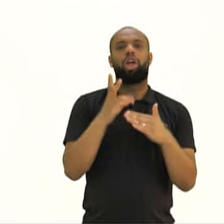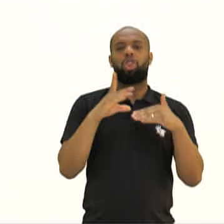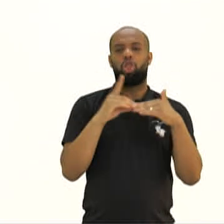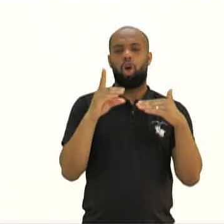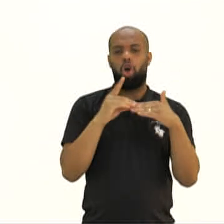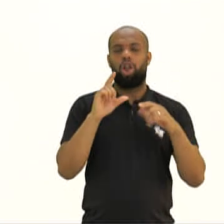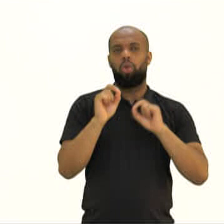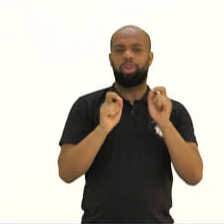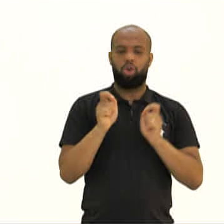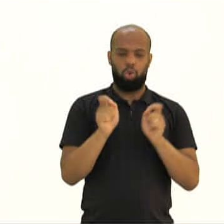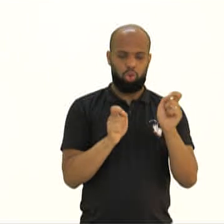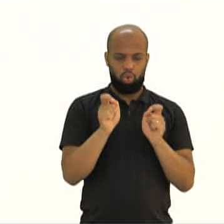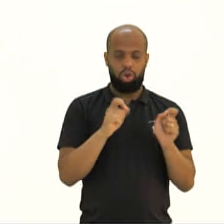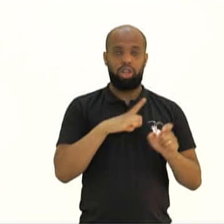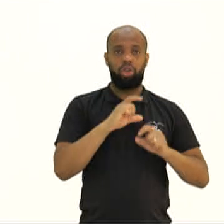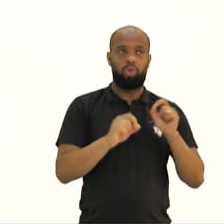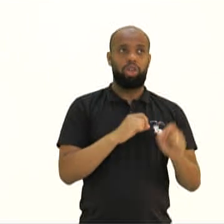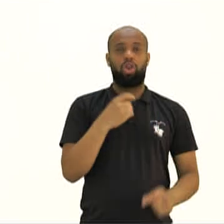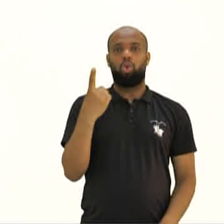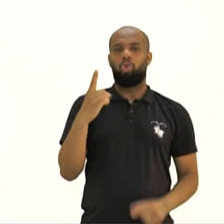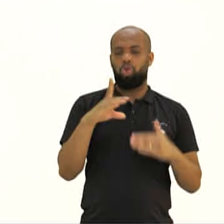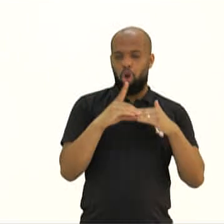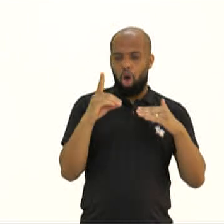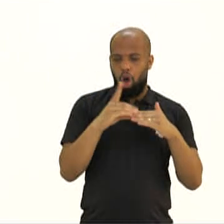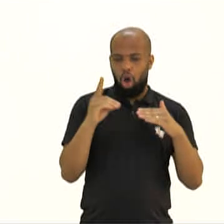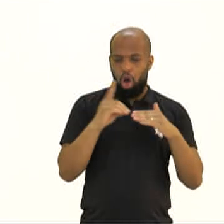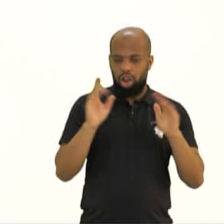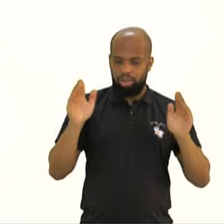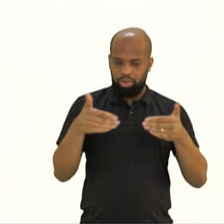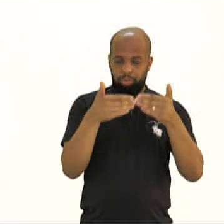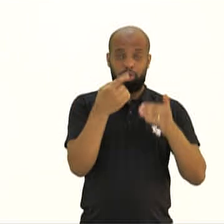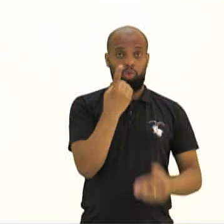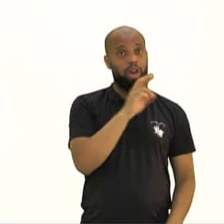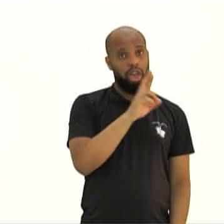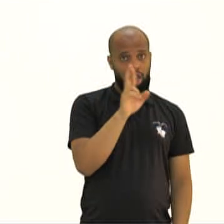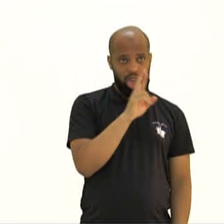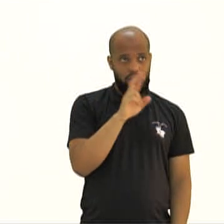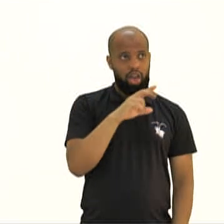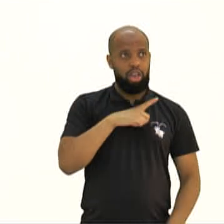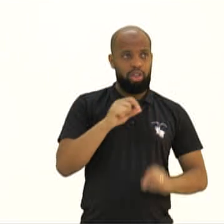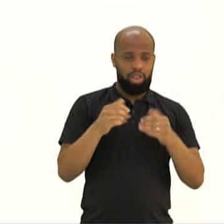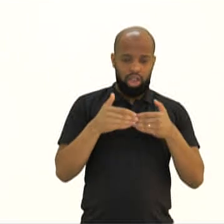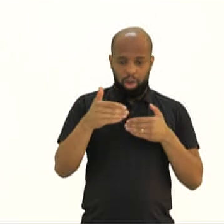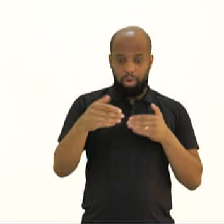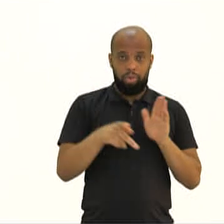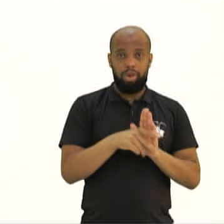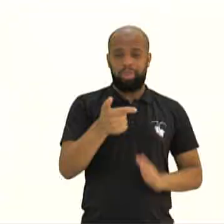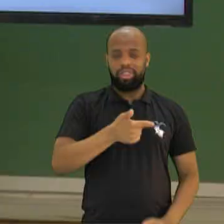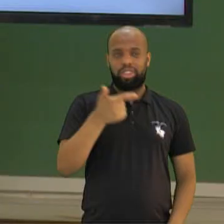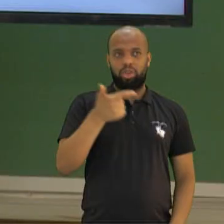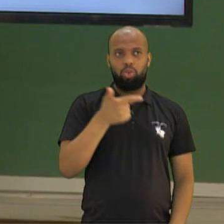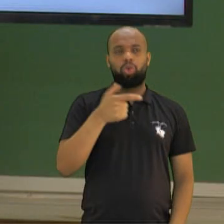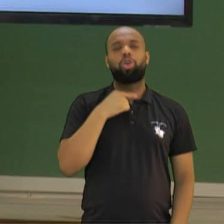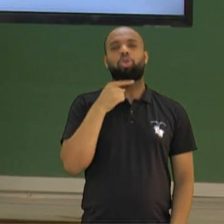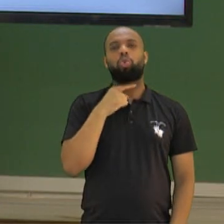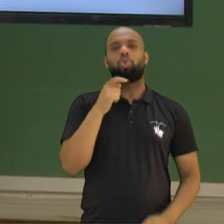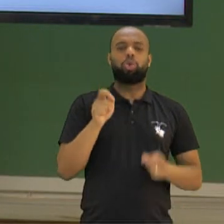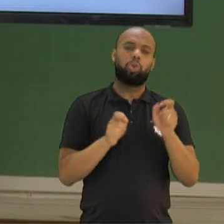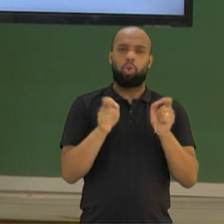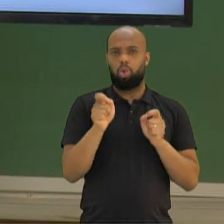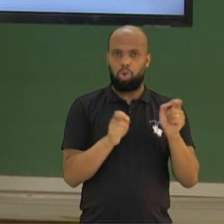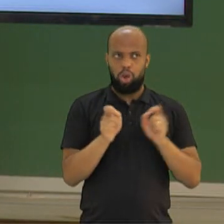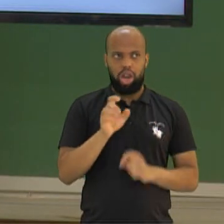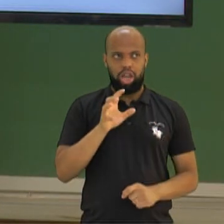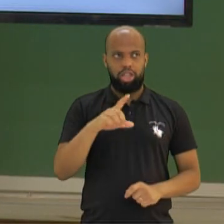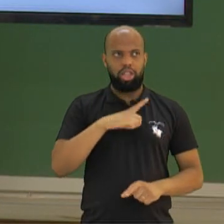sob controle, né? Um dólar ele valia R$1. Então, a partir desse segundo mandato, não conseguindo controlar,